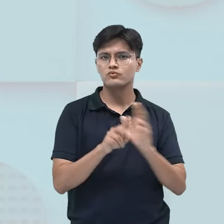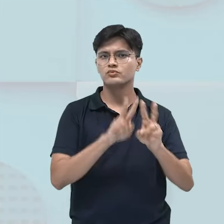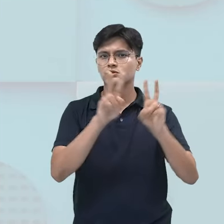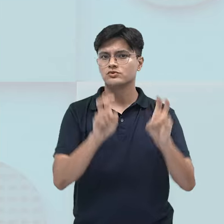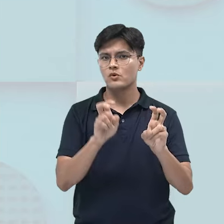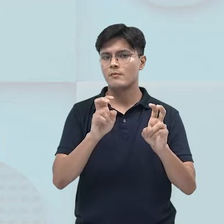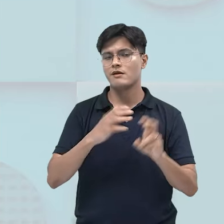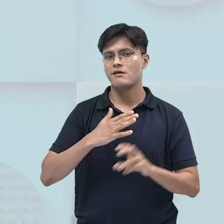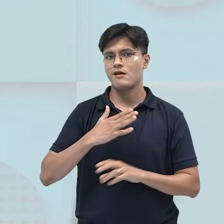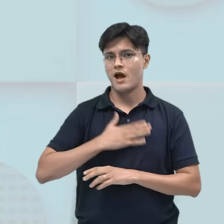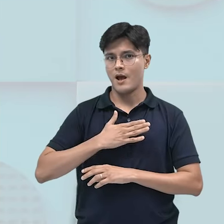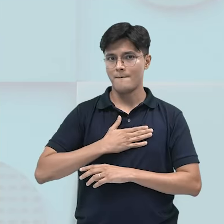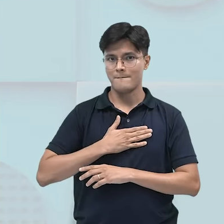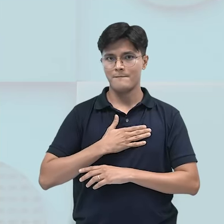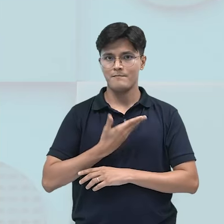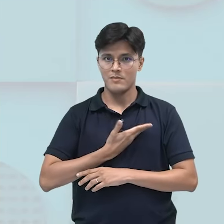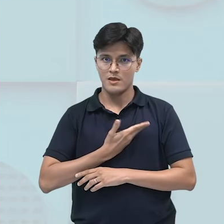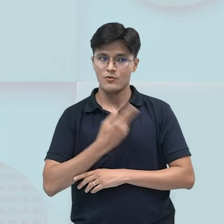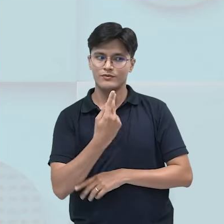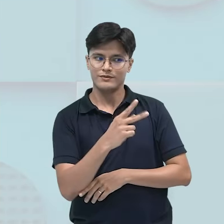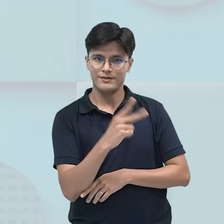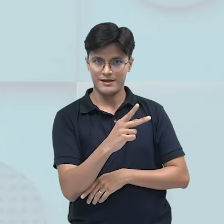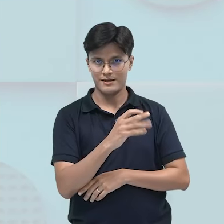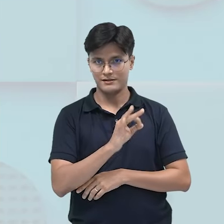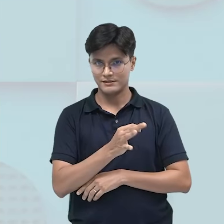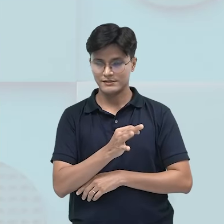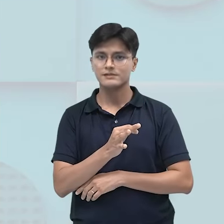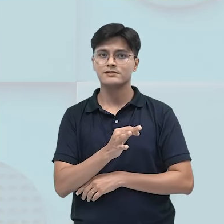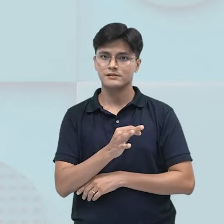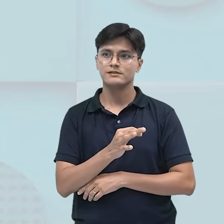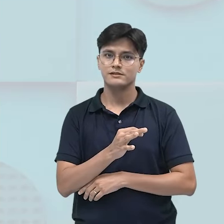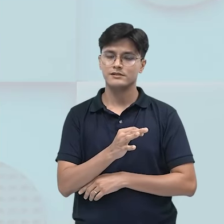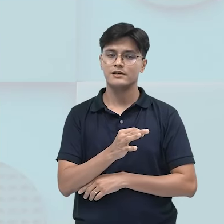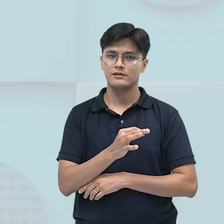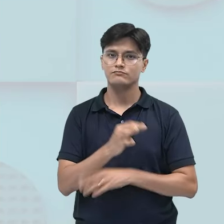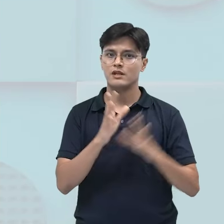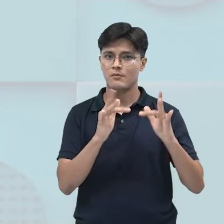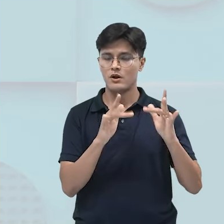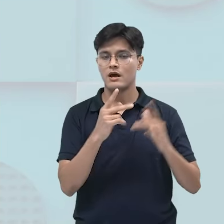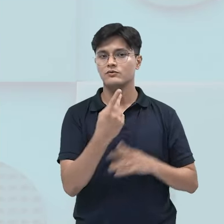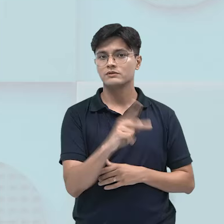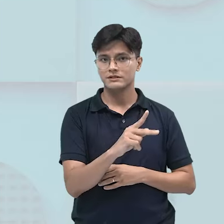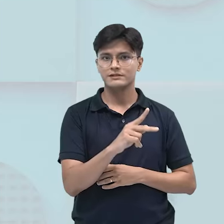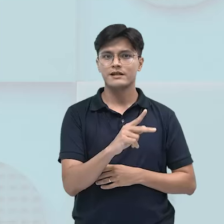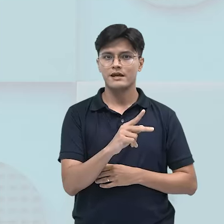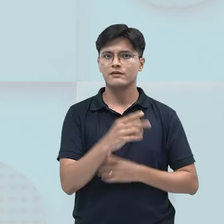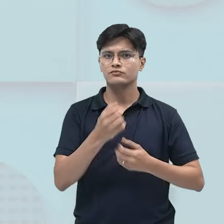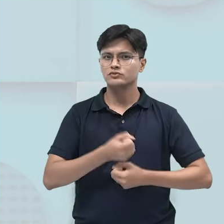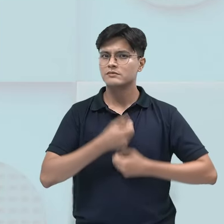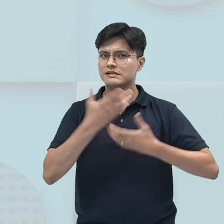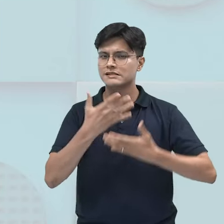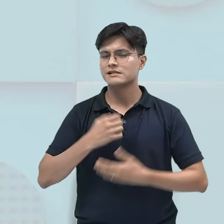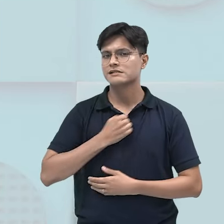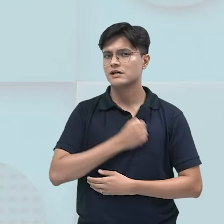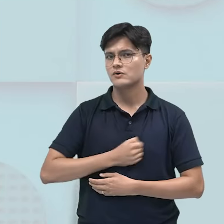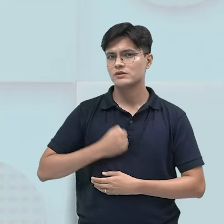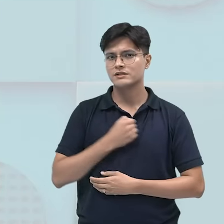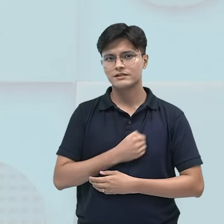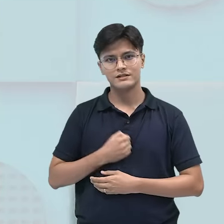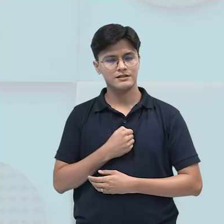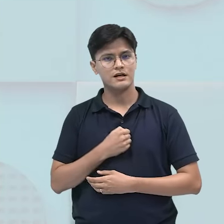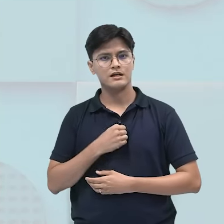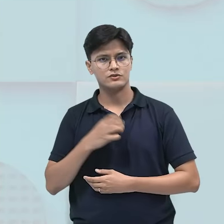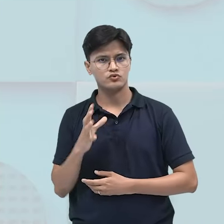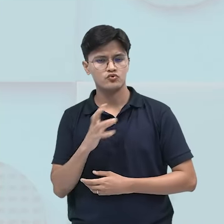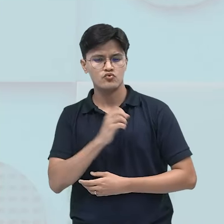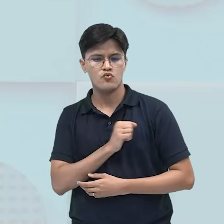de amigo, era exatamente elas se queixarem, né, falarem da saudade que tinha do seu amor,